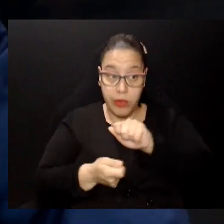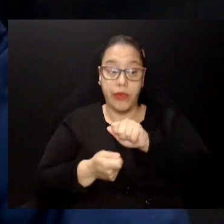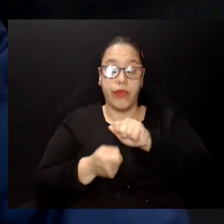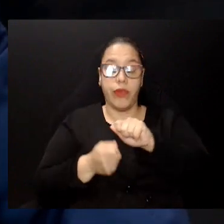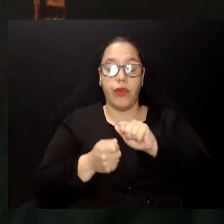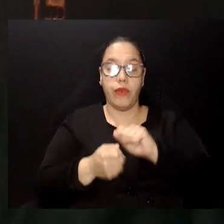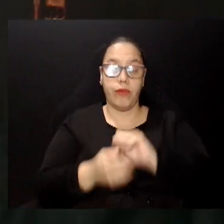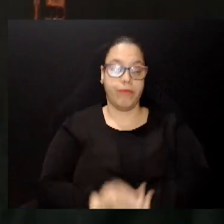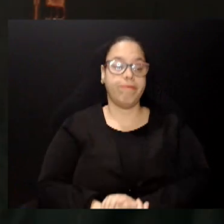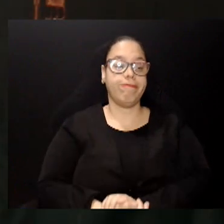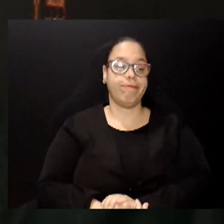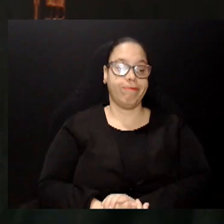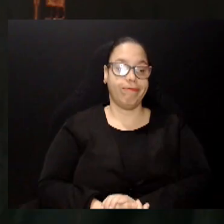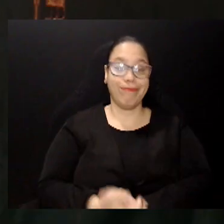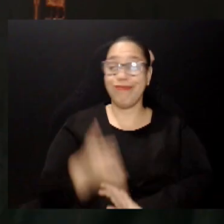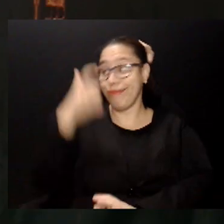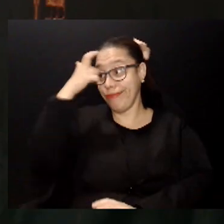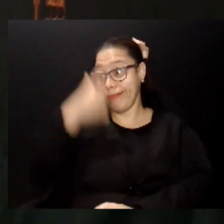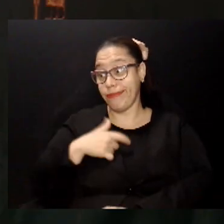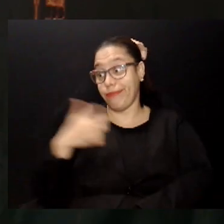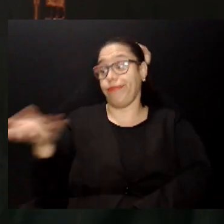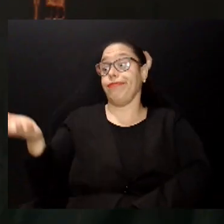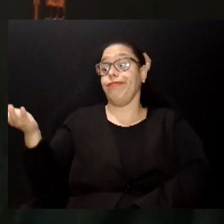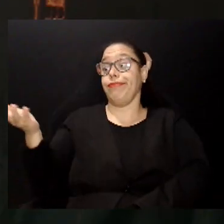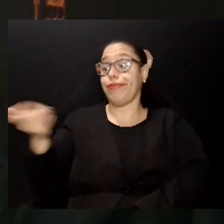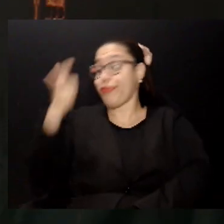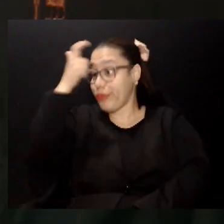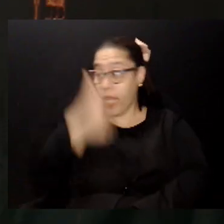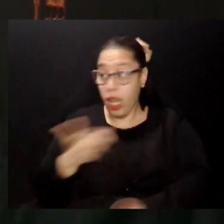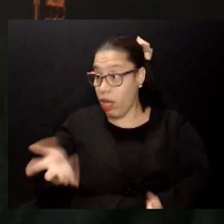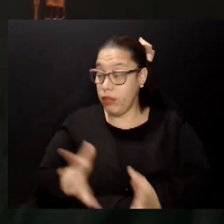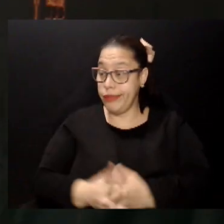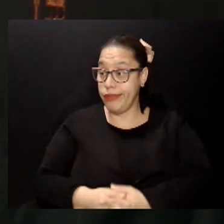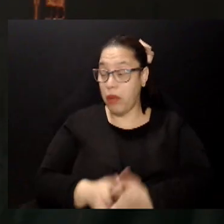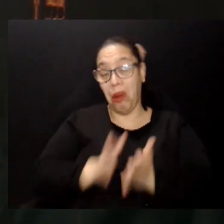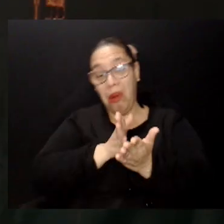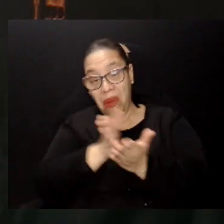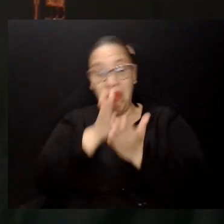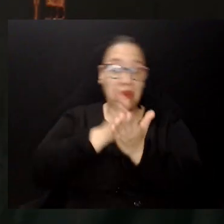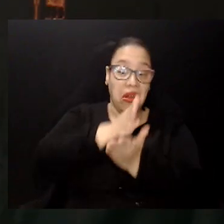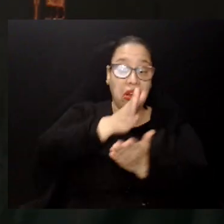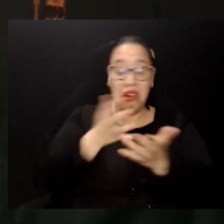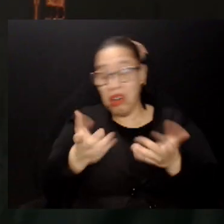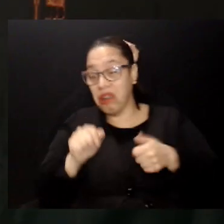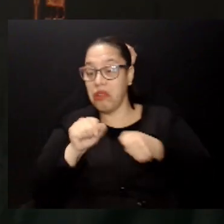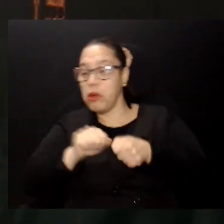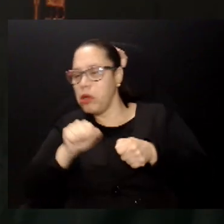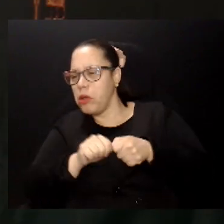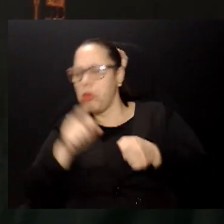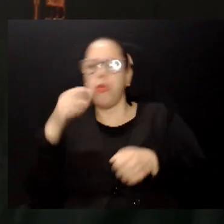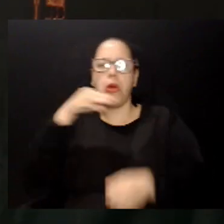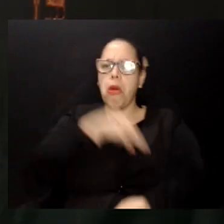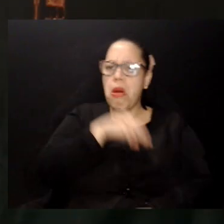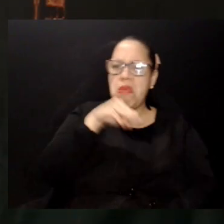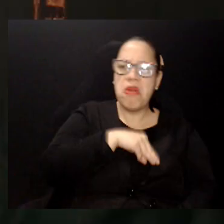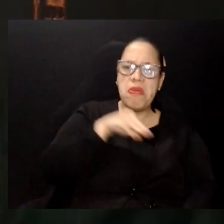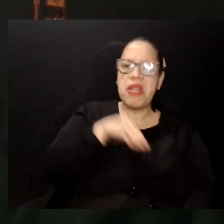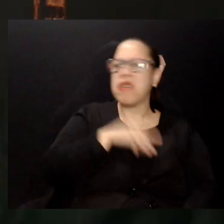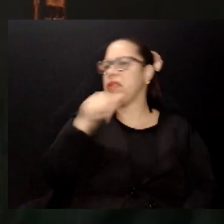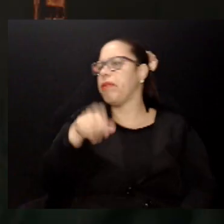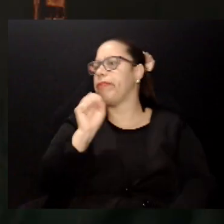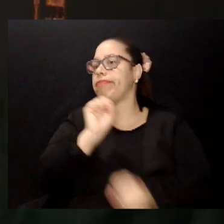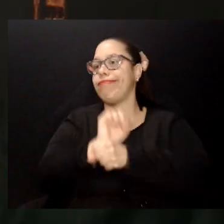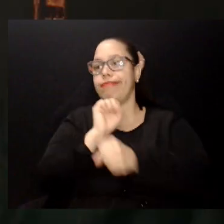Quem sou, né? Quem sou eu? Para onde vou? O que eu quero, né? Qual que é a minha missão aqui? A gente tem que parar e fazer